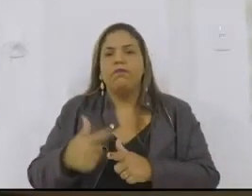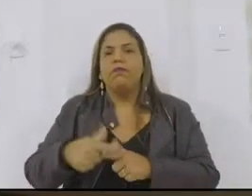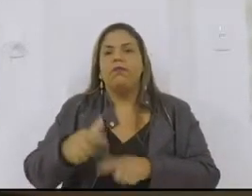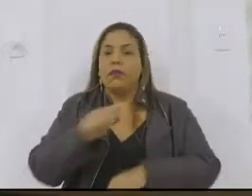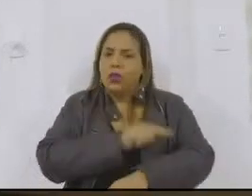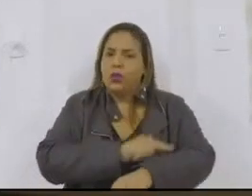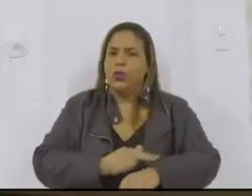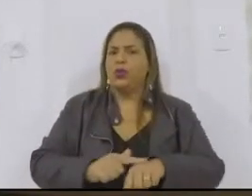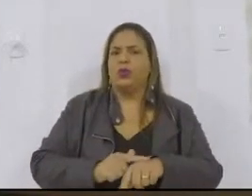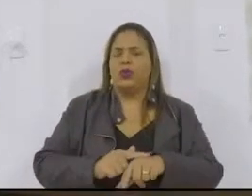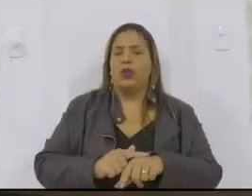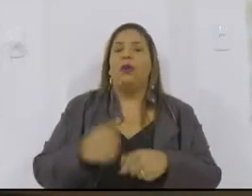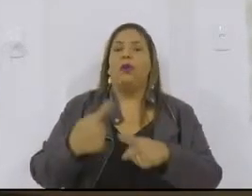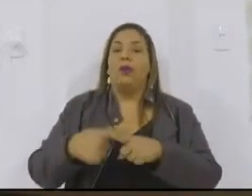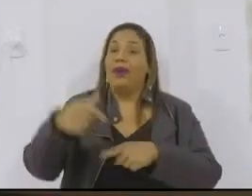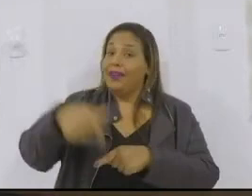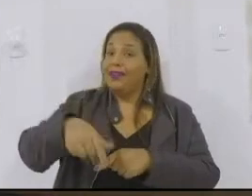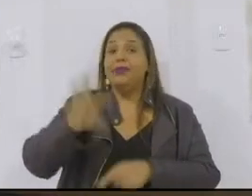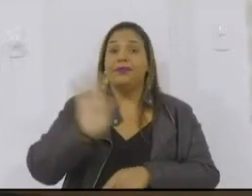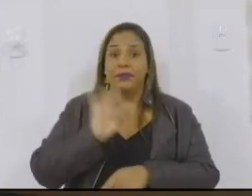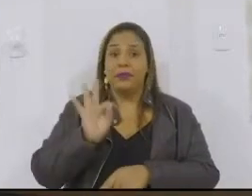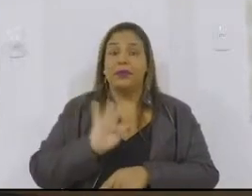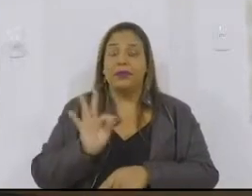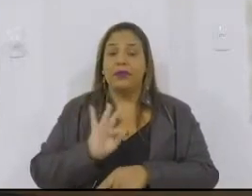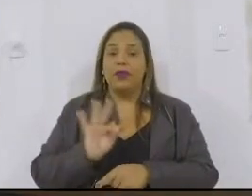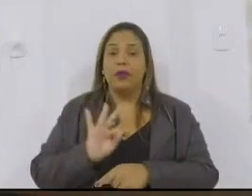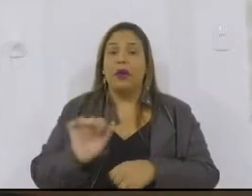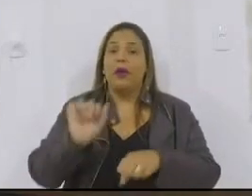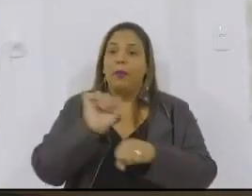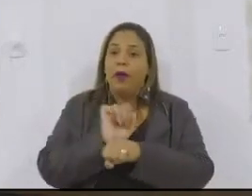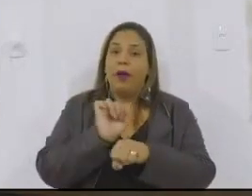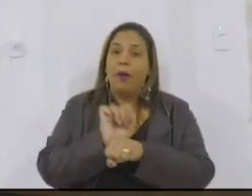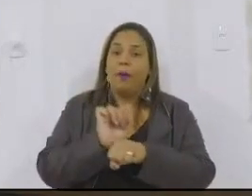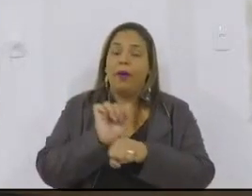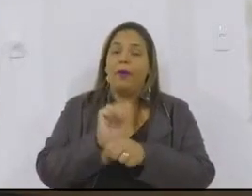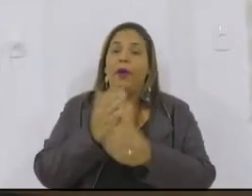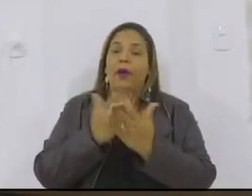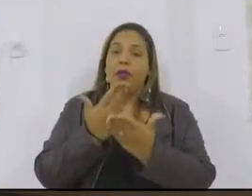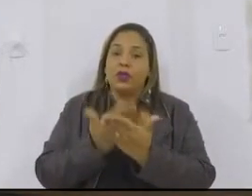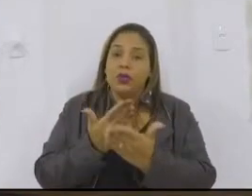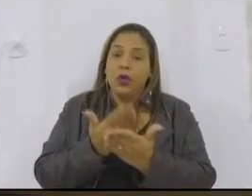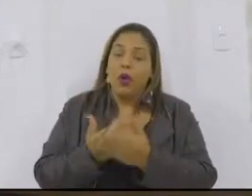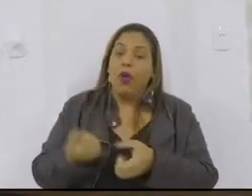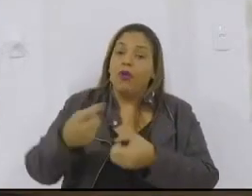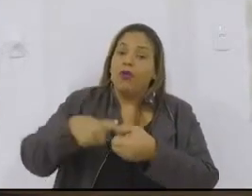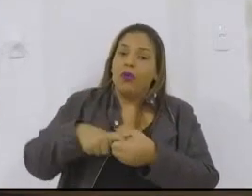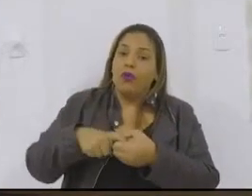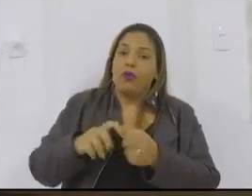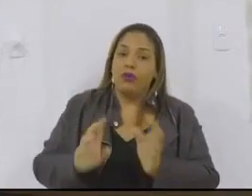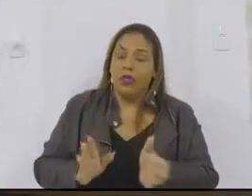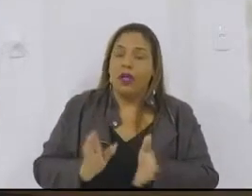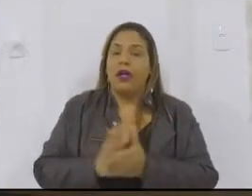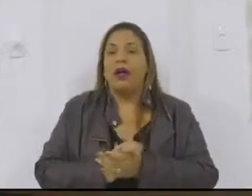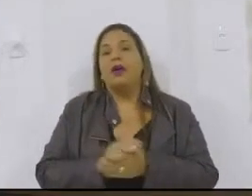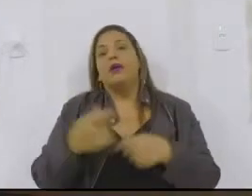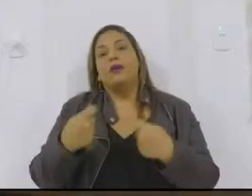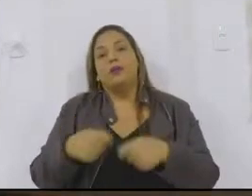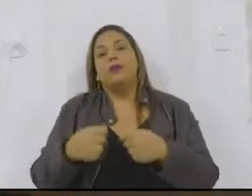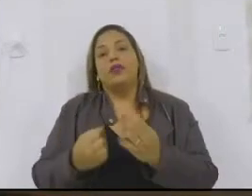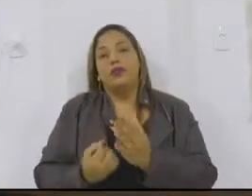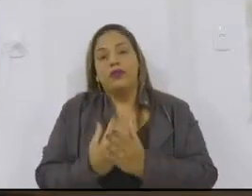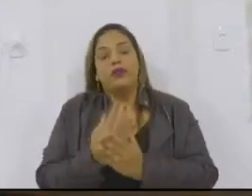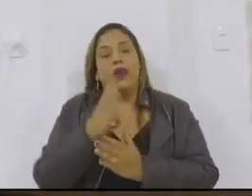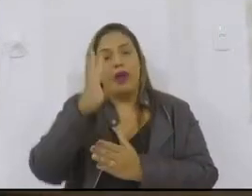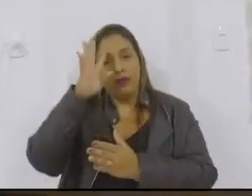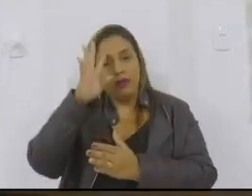município, a suspensão das aulas presenciais é intempestividade da gestão anterior para promover a implantação de suas aulas remotas e o fornecimento